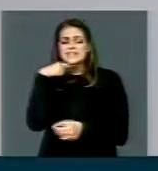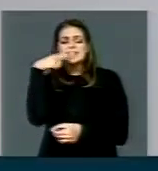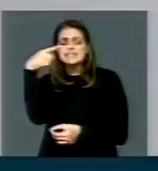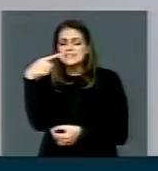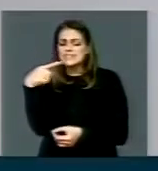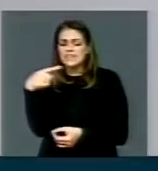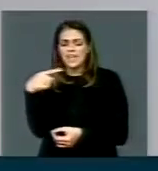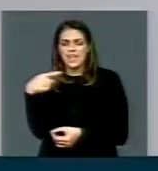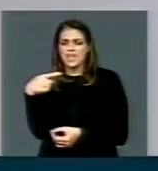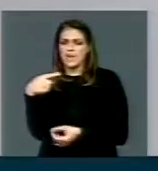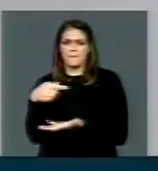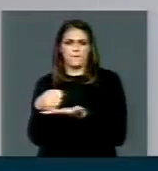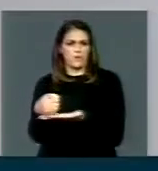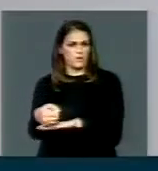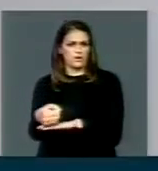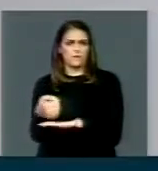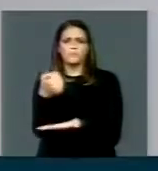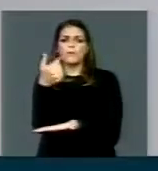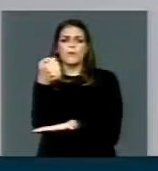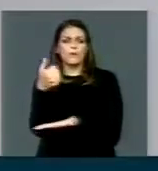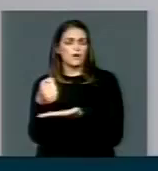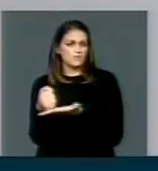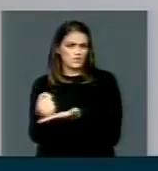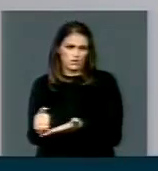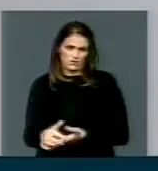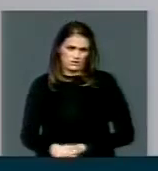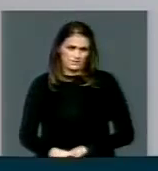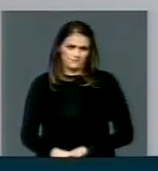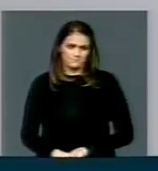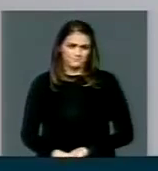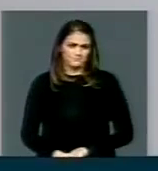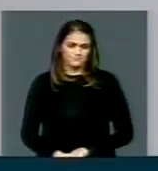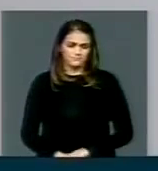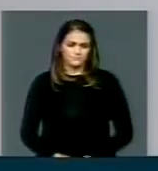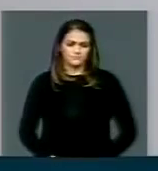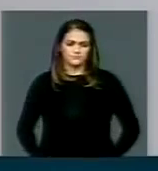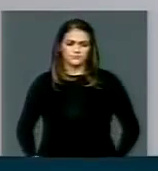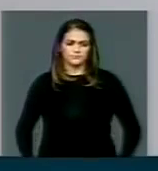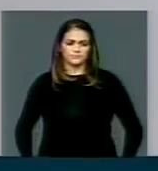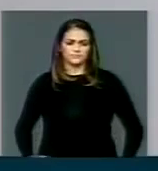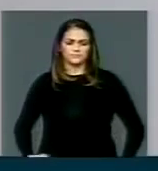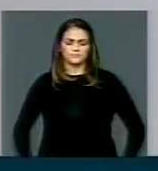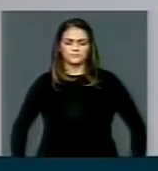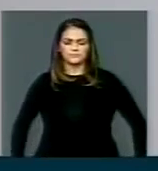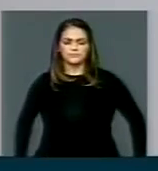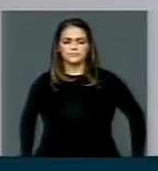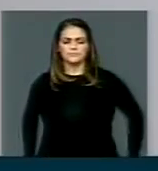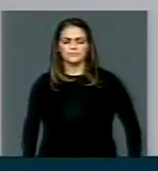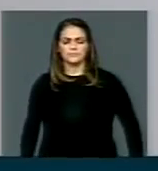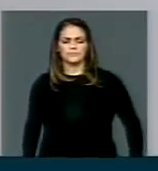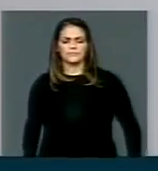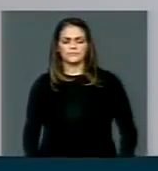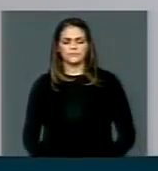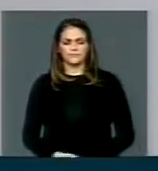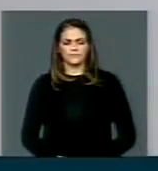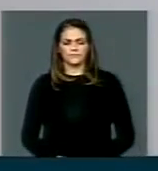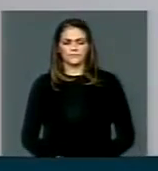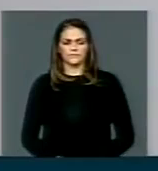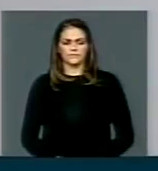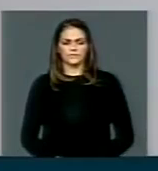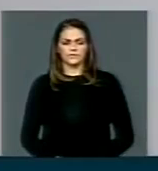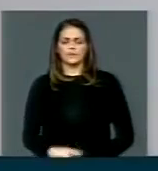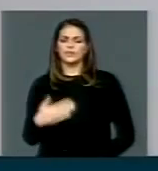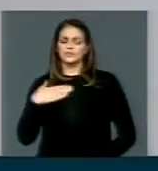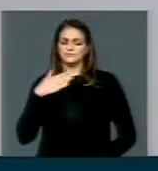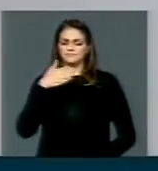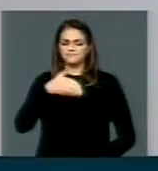nenhuma. E pelas distorções da formação dessa minoria, porque enquanto a minoria organizada vai para a reunião à noite